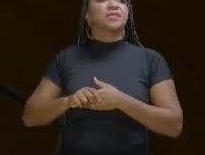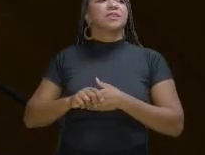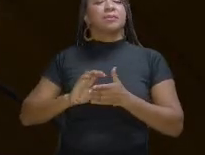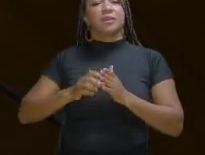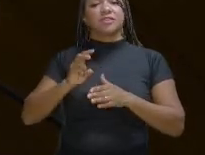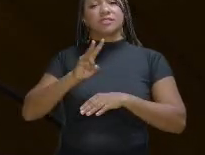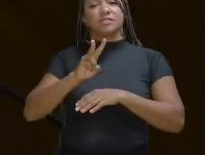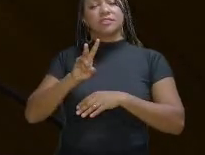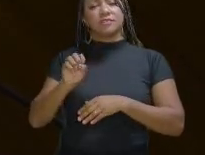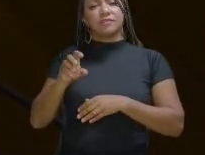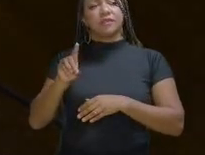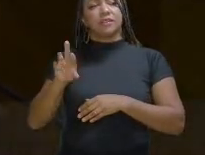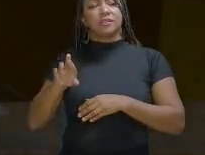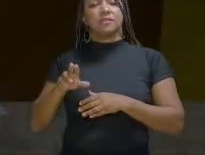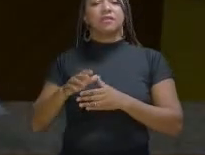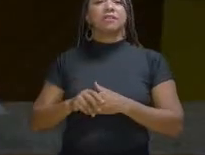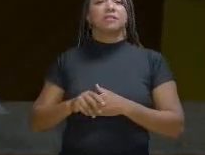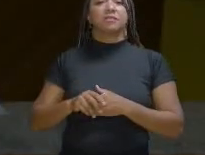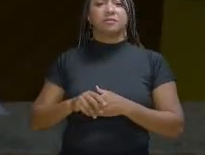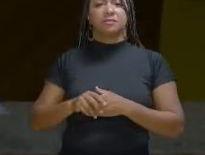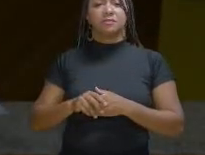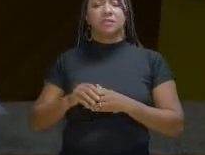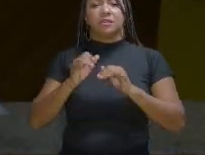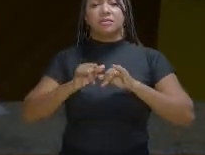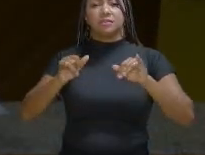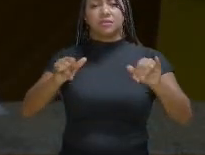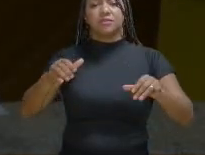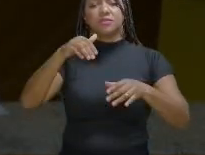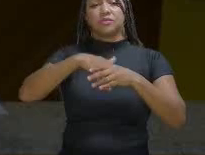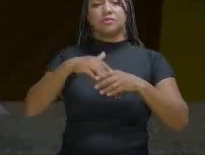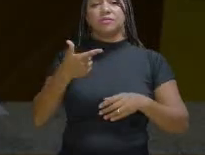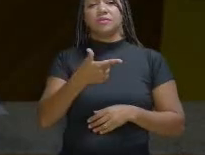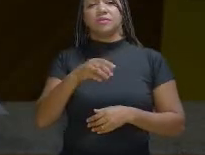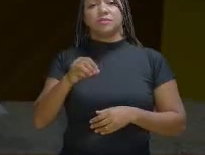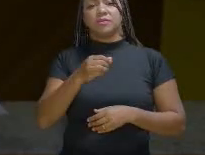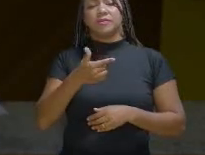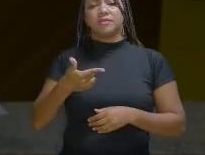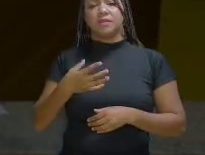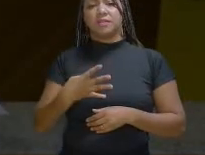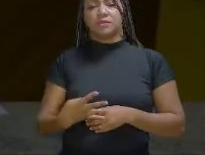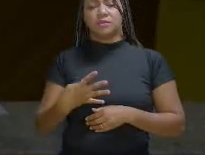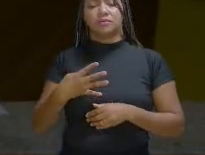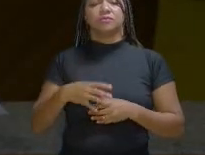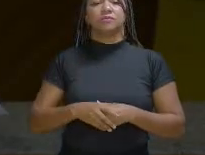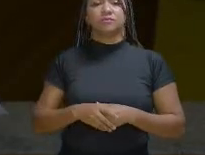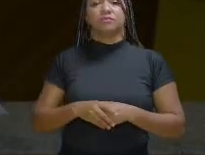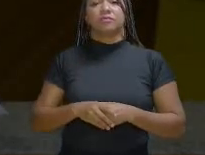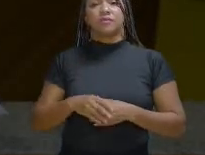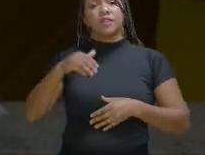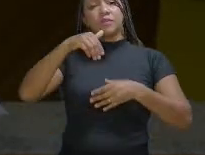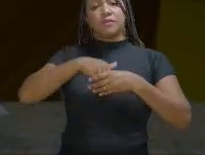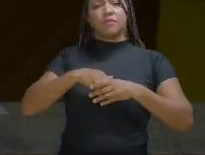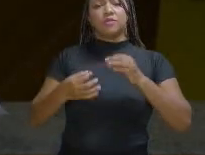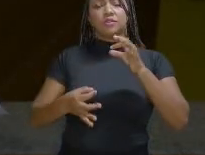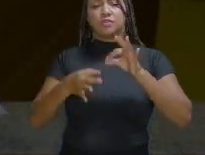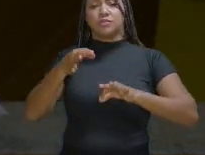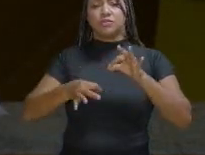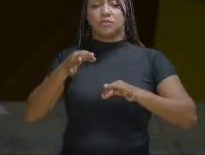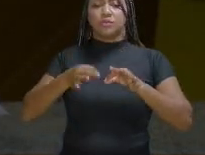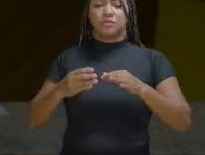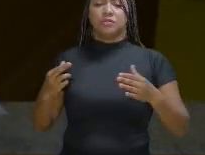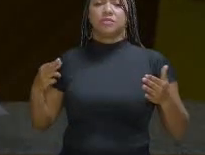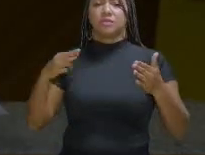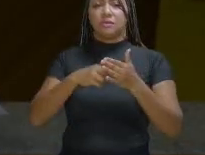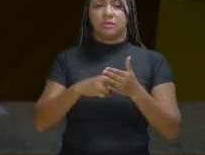Verde, PV, referente à campanha nas eleições municipais de 2024, nos termos do voto do juiz